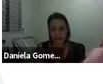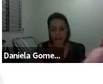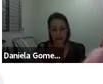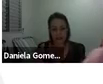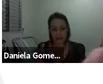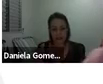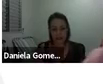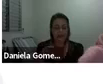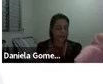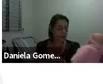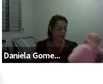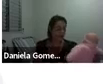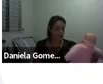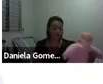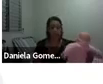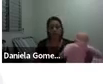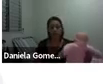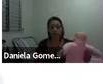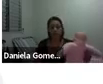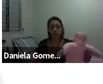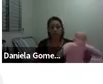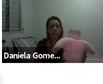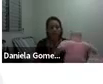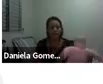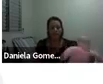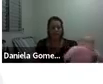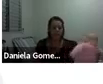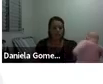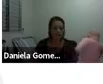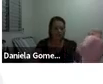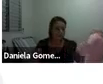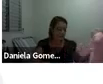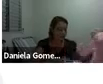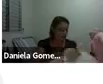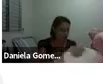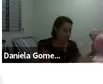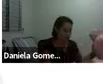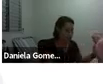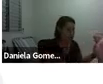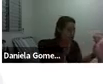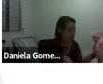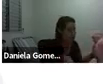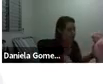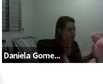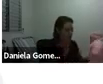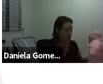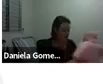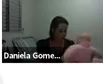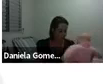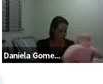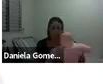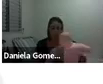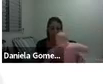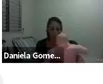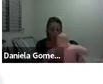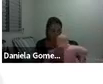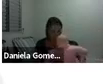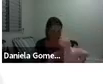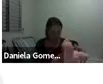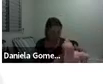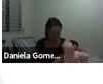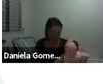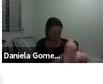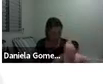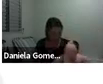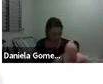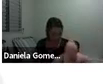dá para eu explicar também, que é a posição de cavalinho que a gente chama, tá? É a posição realmente de